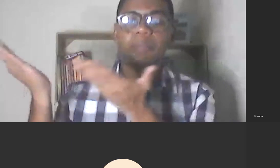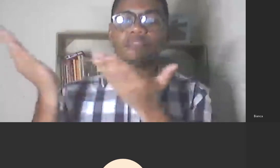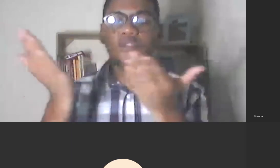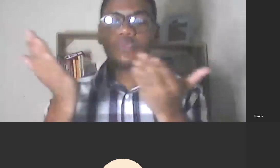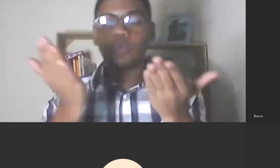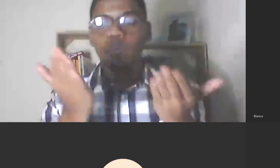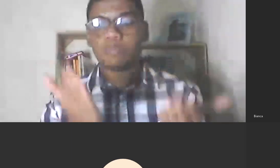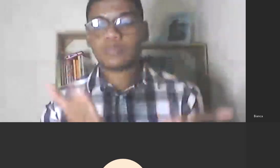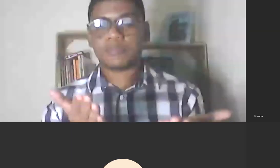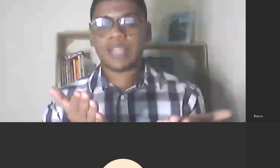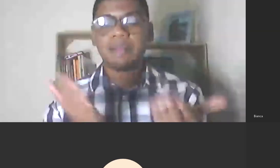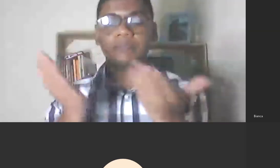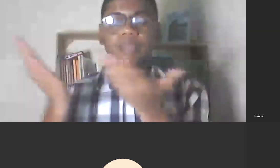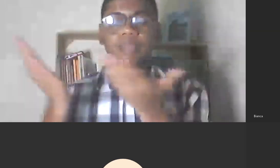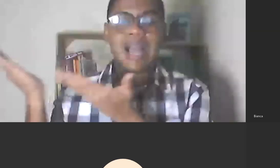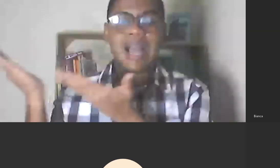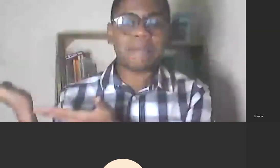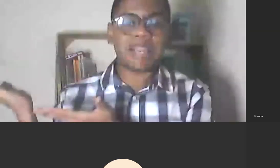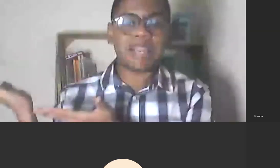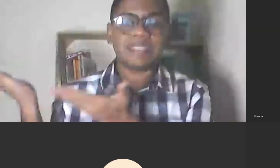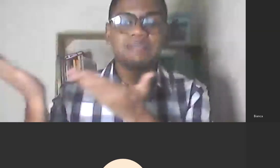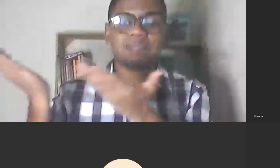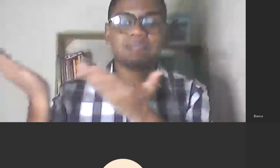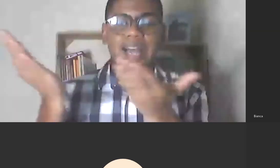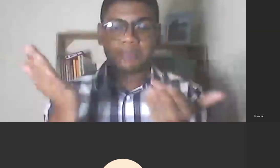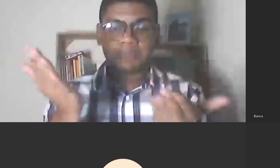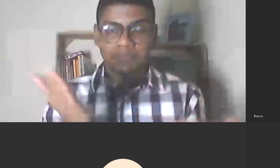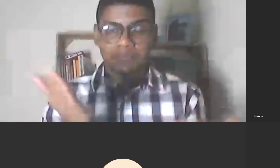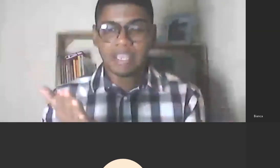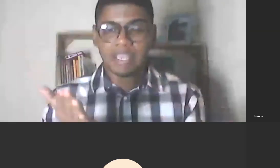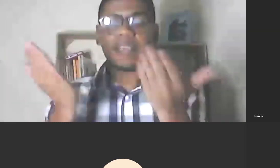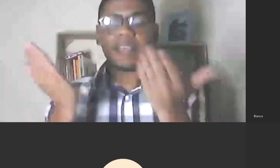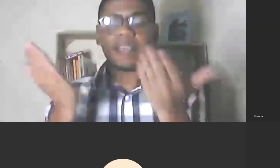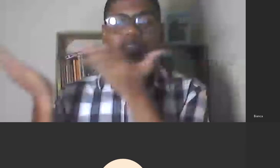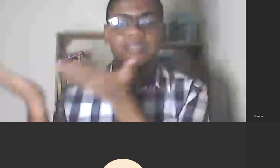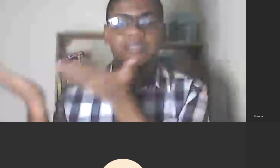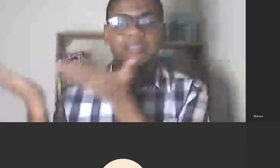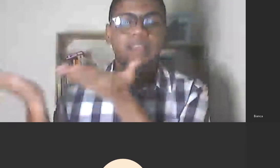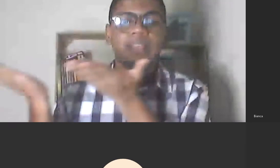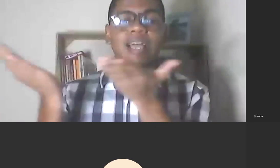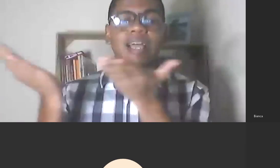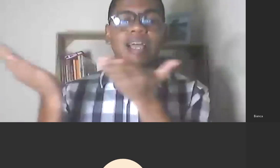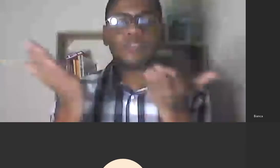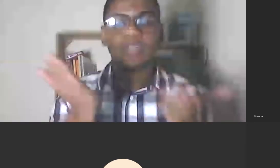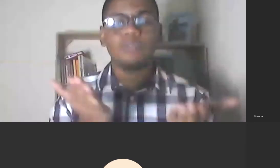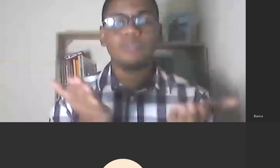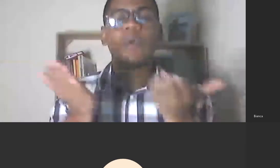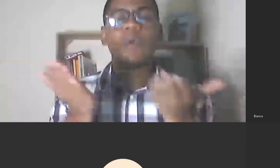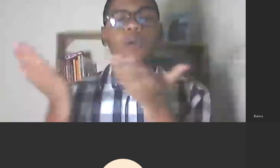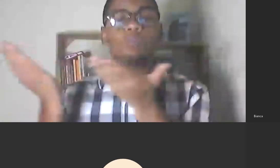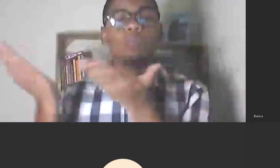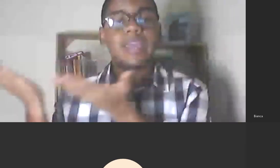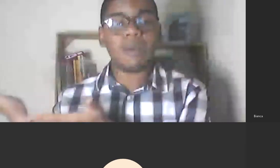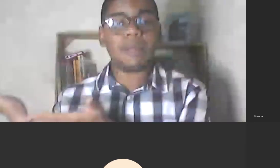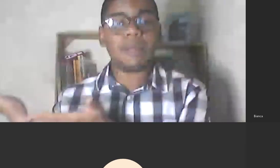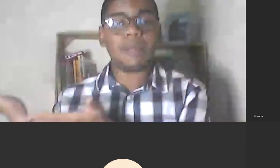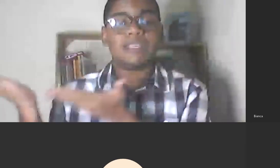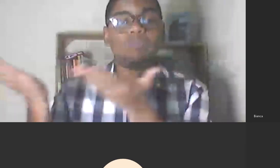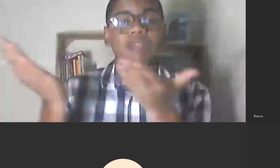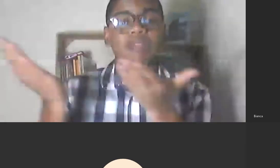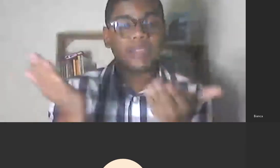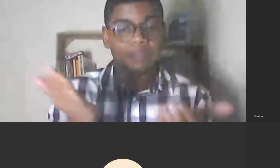lateral para frente do corpo. Tá? Apresentar. Esse apresentar está relacionado quando